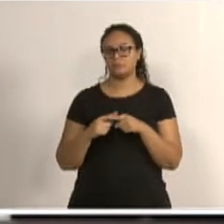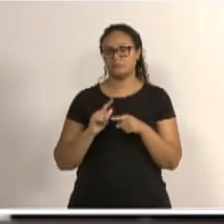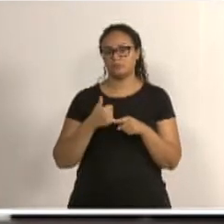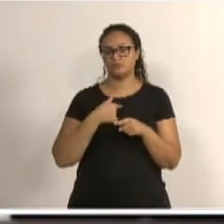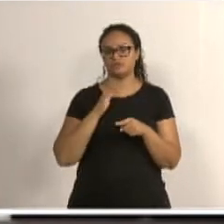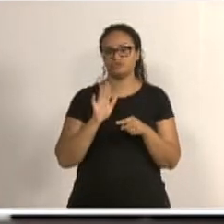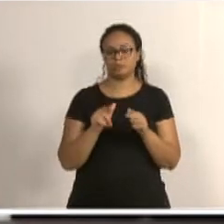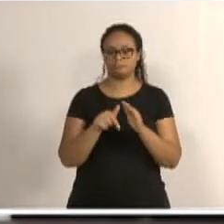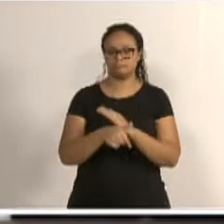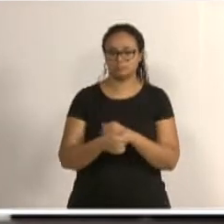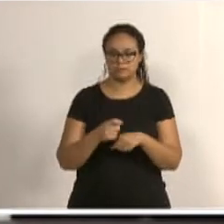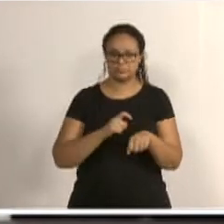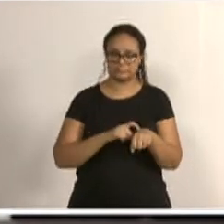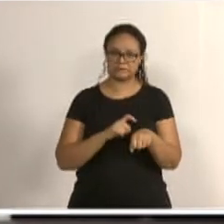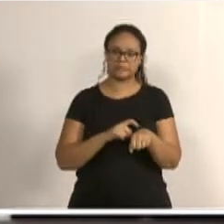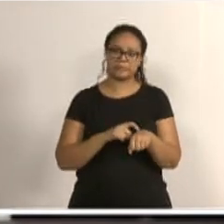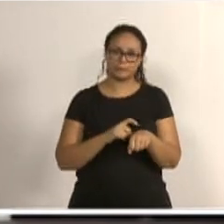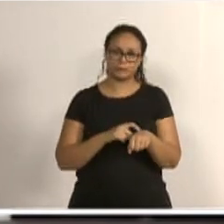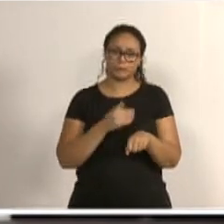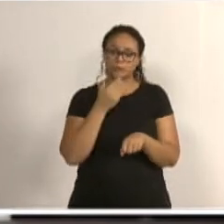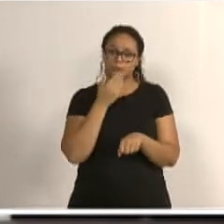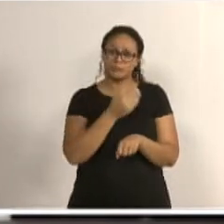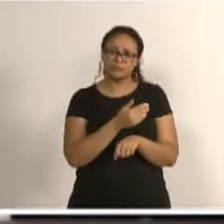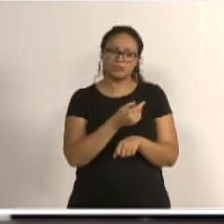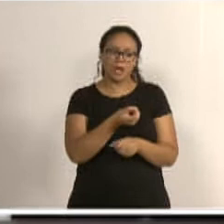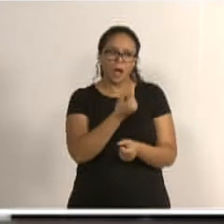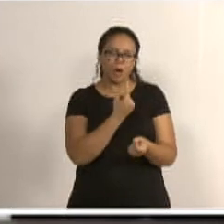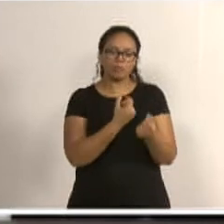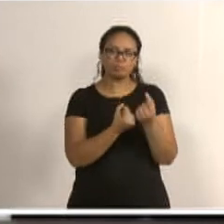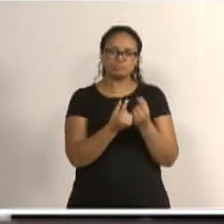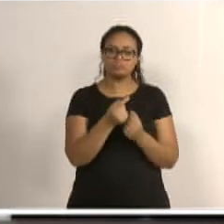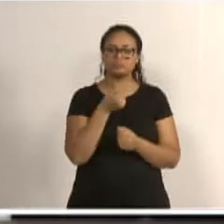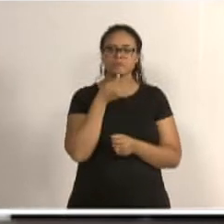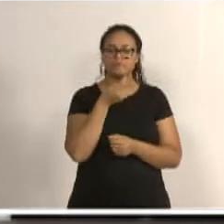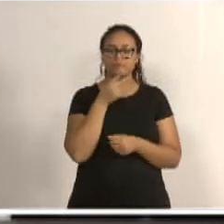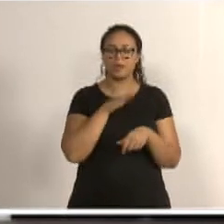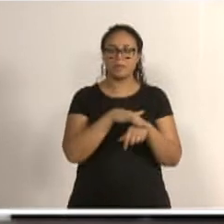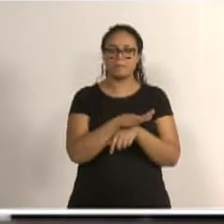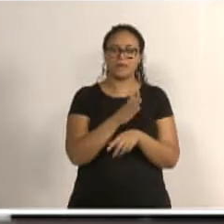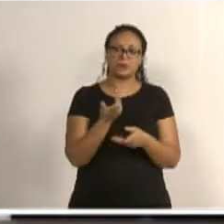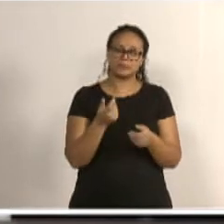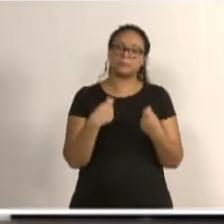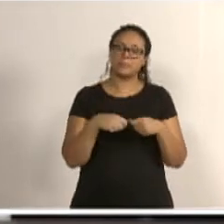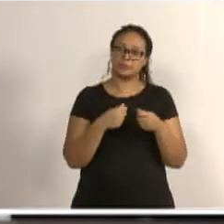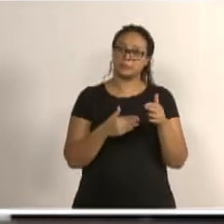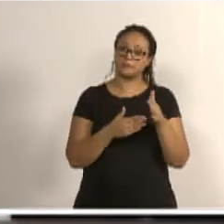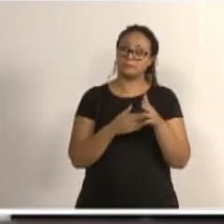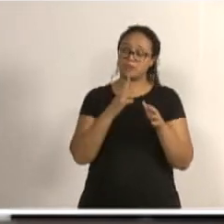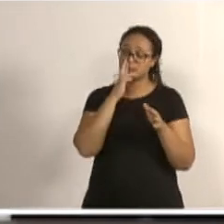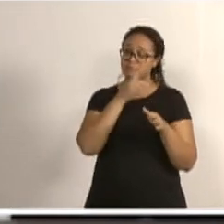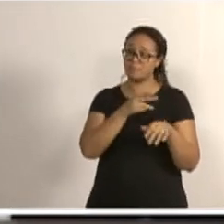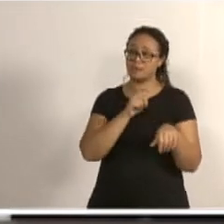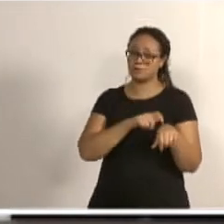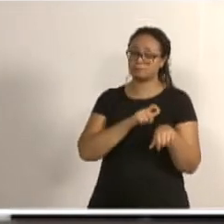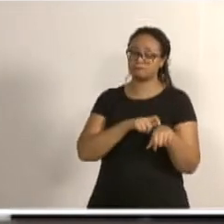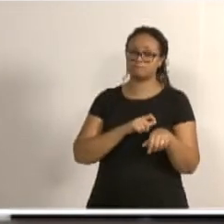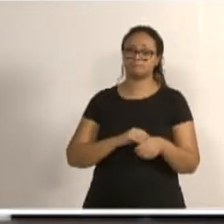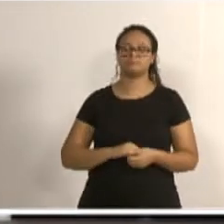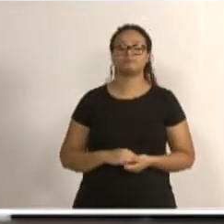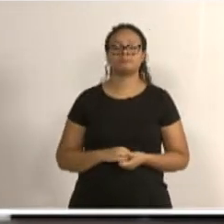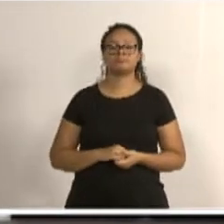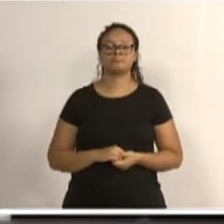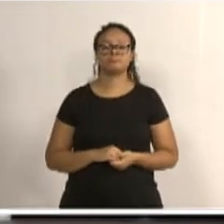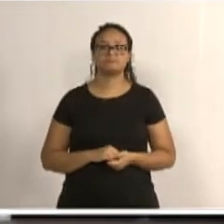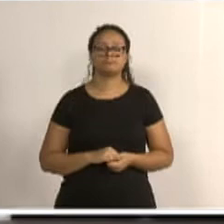extrapolando o tempo, na condicionante que foi pedido para alguns falarem um pouco mais, senão nós não vamos conseguir terminar a nossa sessão no tempo que é regulamentar. Ela